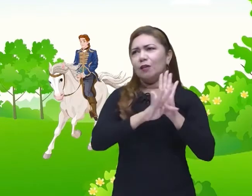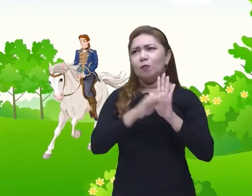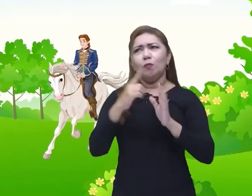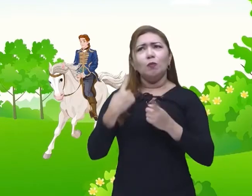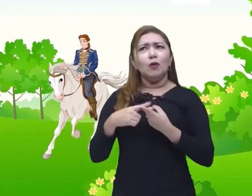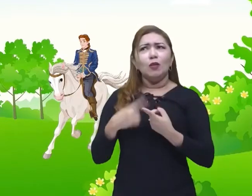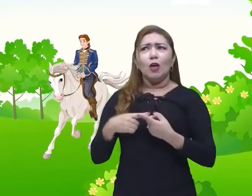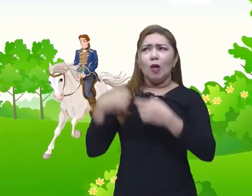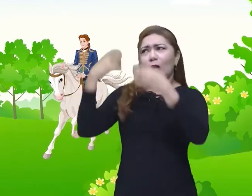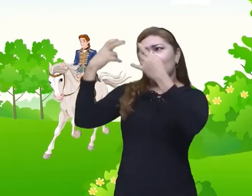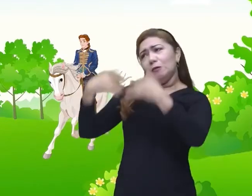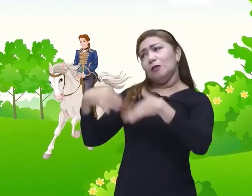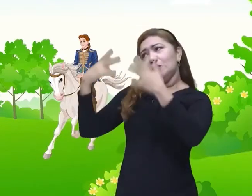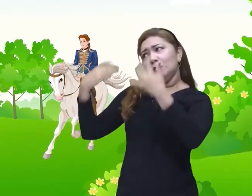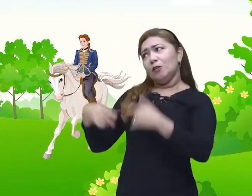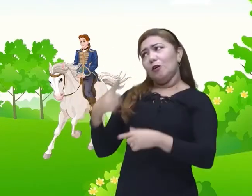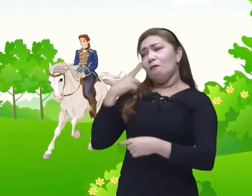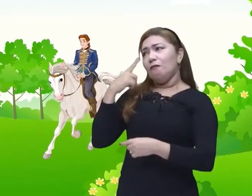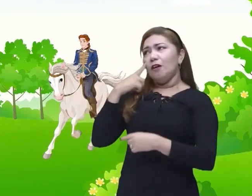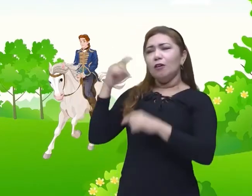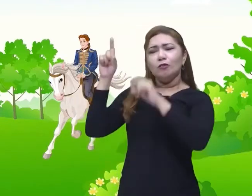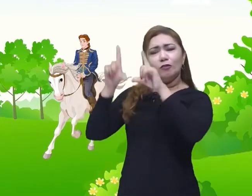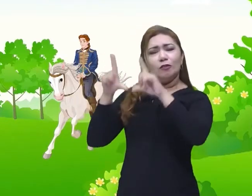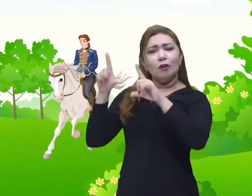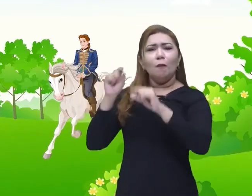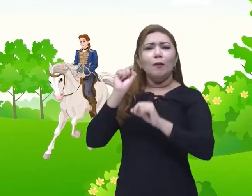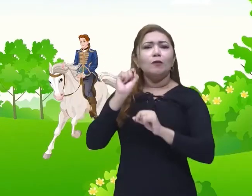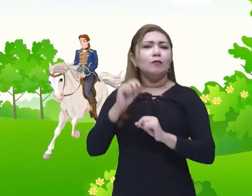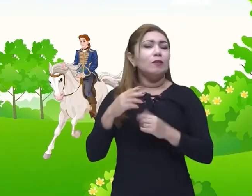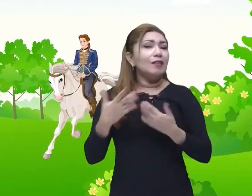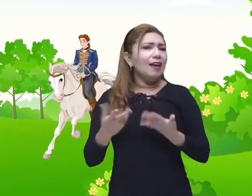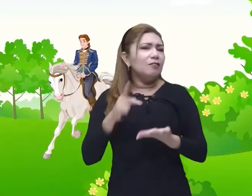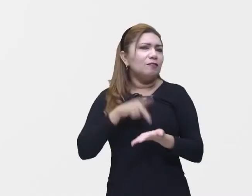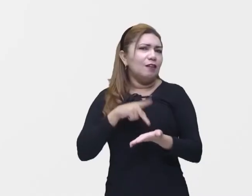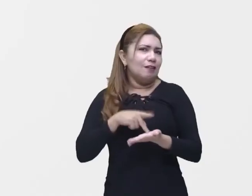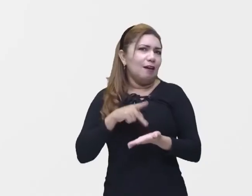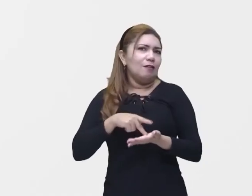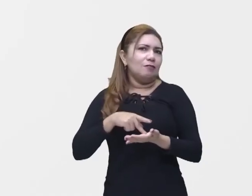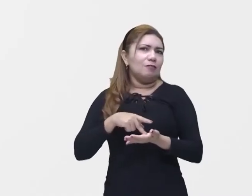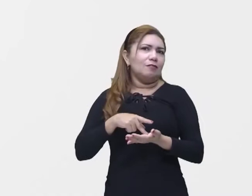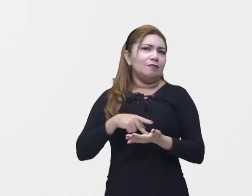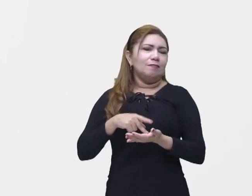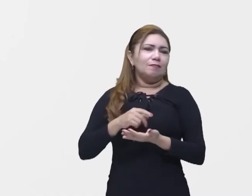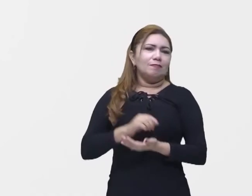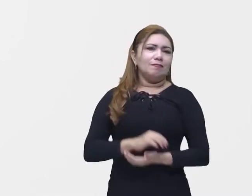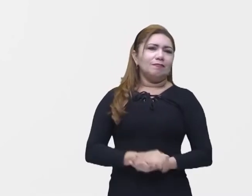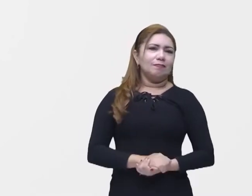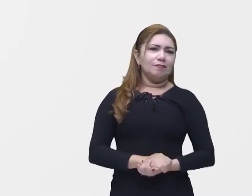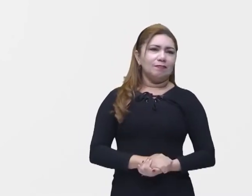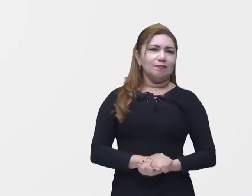histórias, assisto, mas o que é esse gênero contos de fada? Observe aqui comigo.